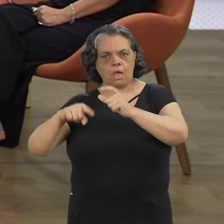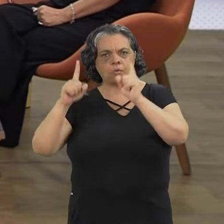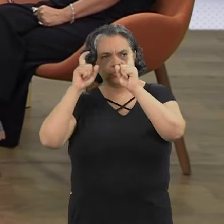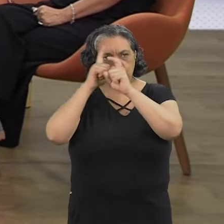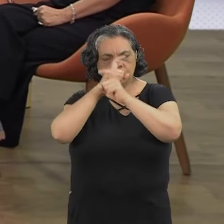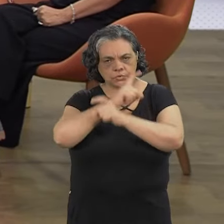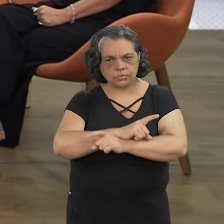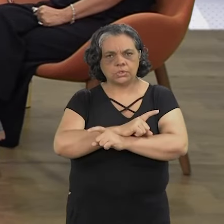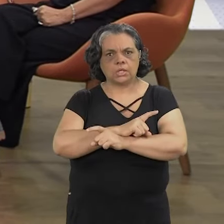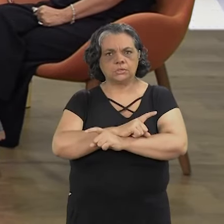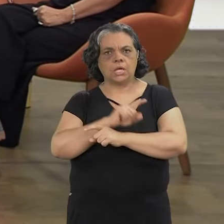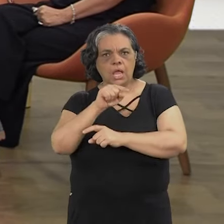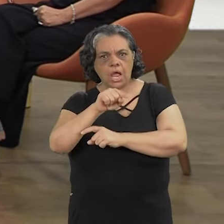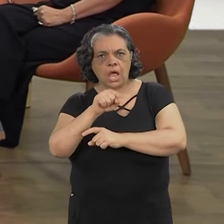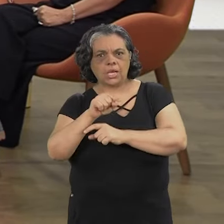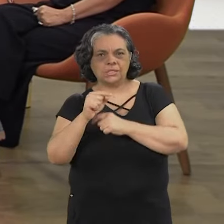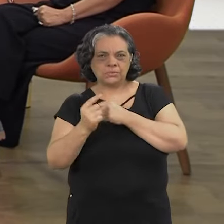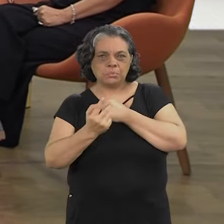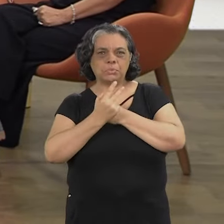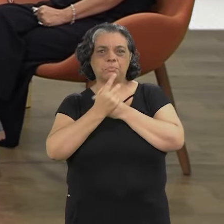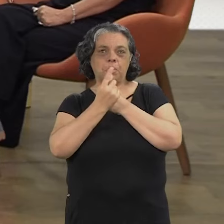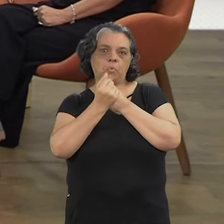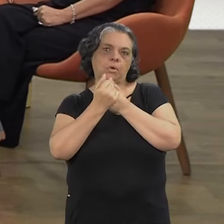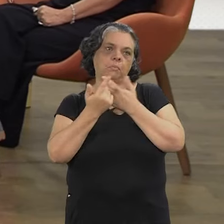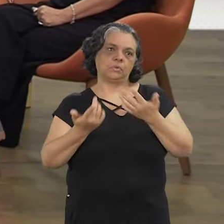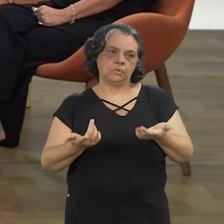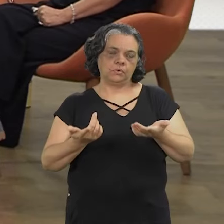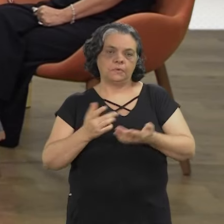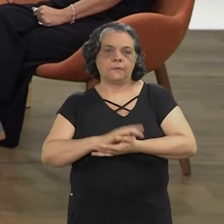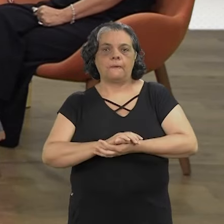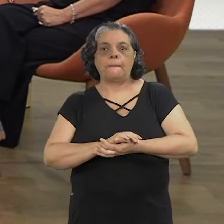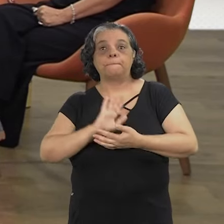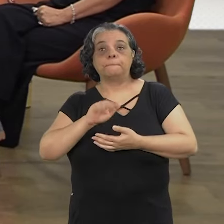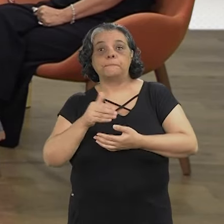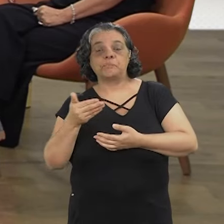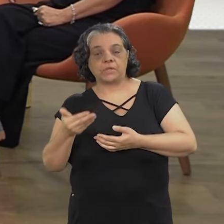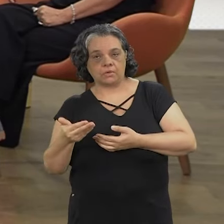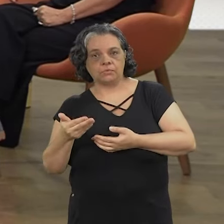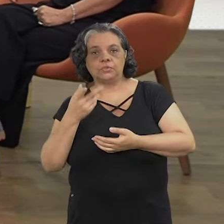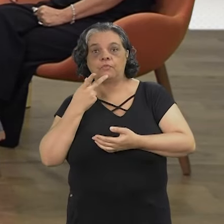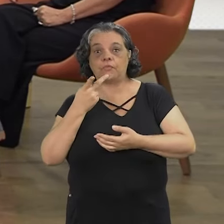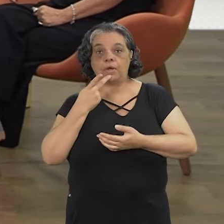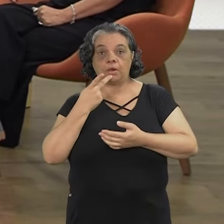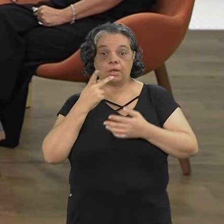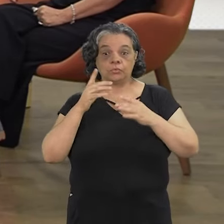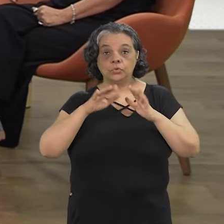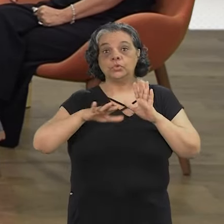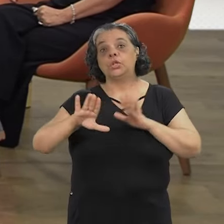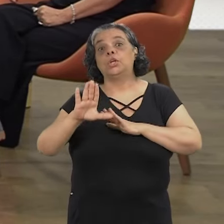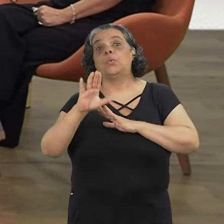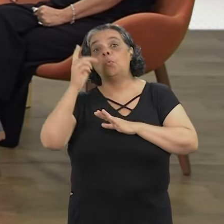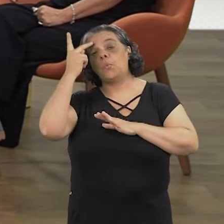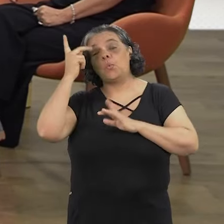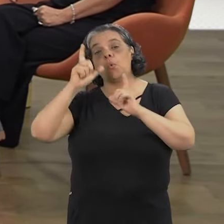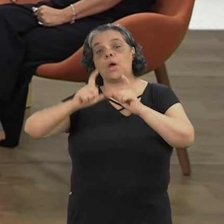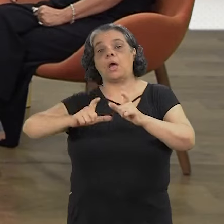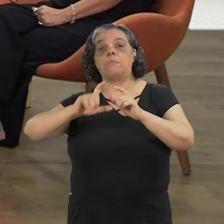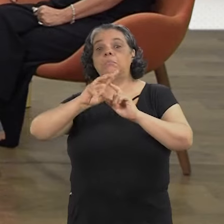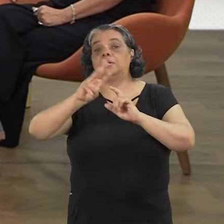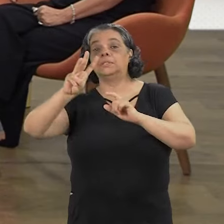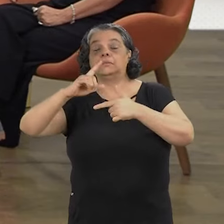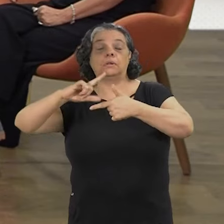dificuldade elas são engolidas pelo capitalismo né então se eu tô falando de um veículo de mídia tradicional eu tô